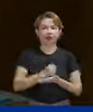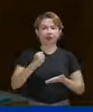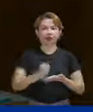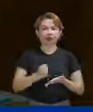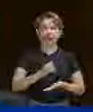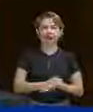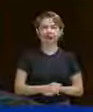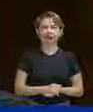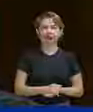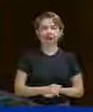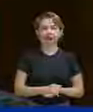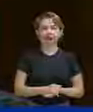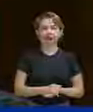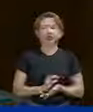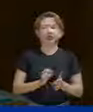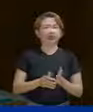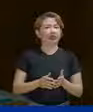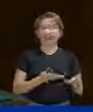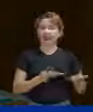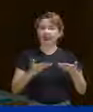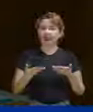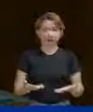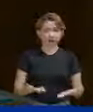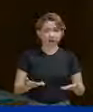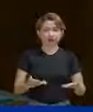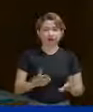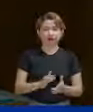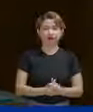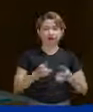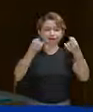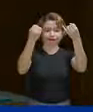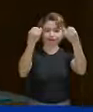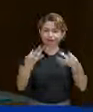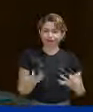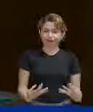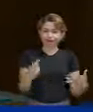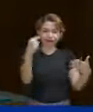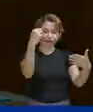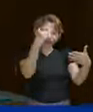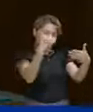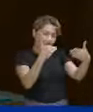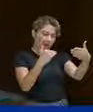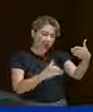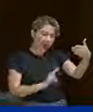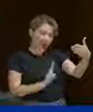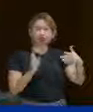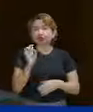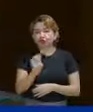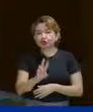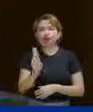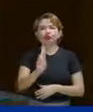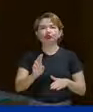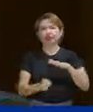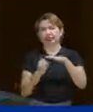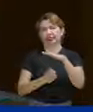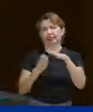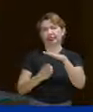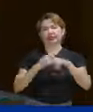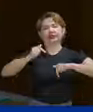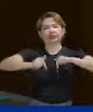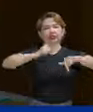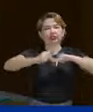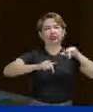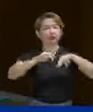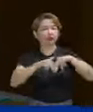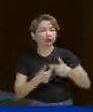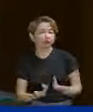Na realidade, o partido não apresentou essa discriminação, apenas apontando o nome da empresa que prestou o serviço,